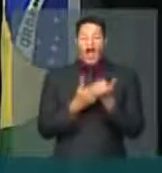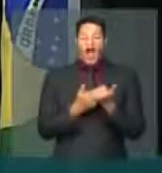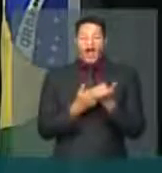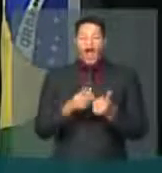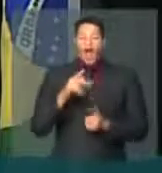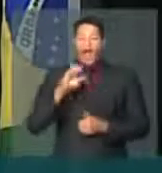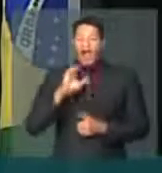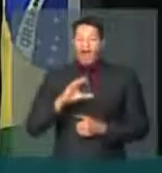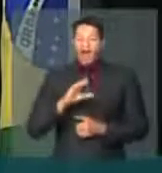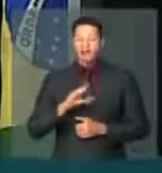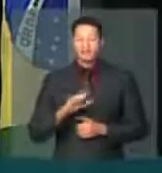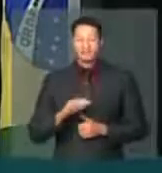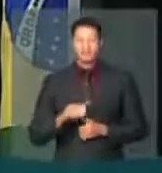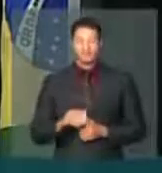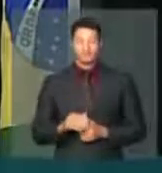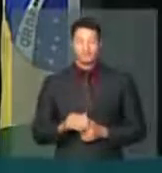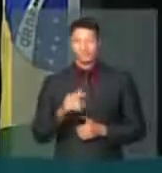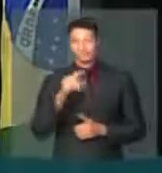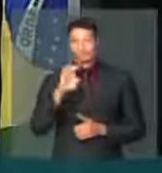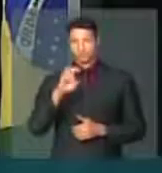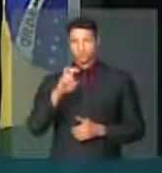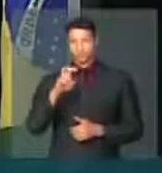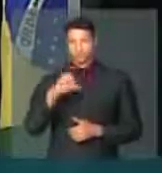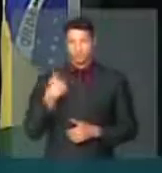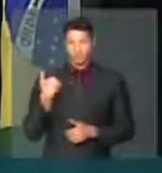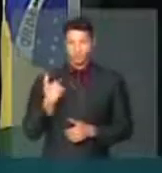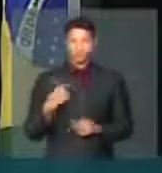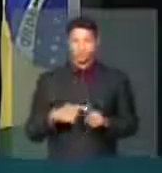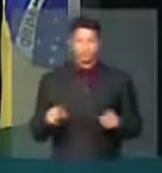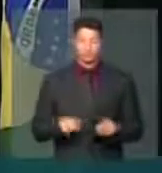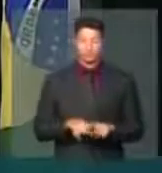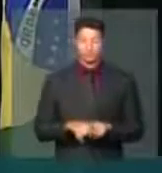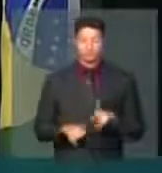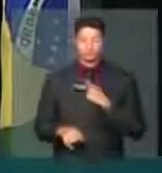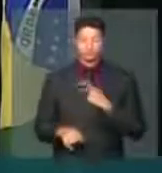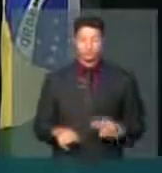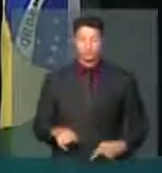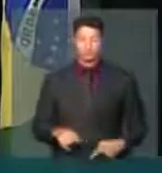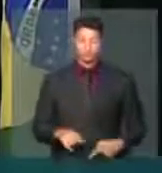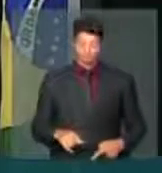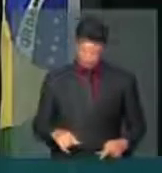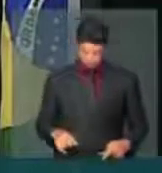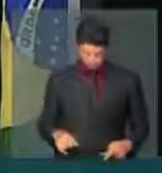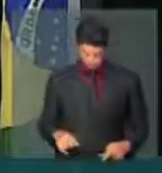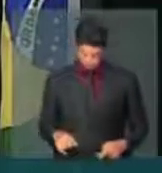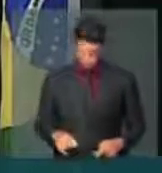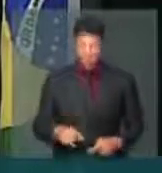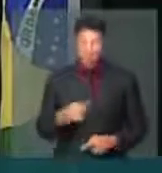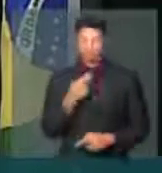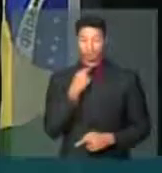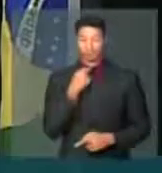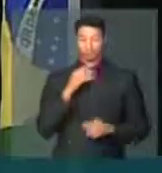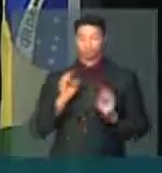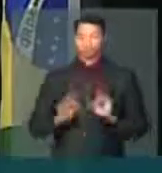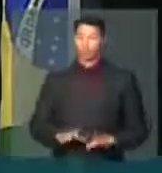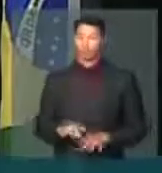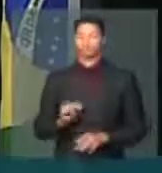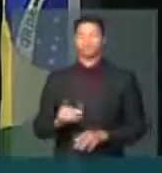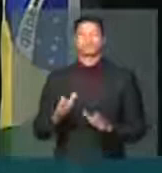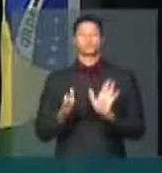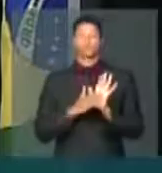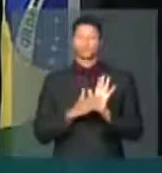a PEC dos 75 anos. Mas também, senhor presidente, não podemos deixar